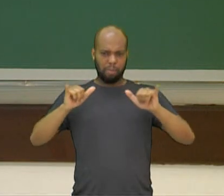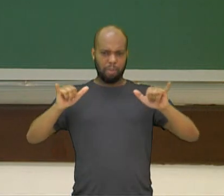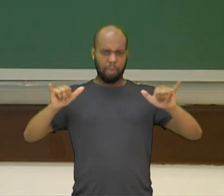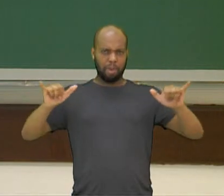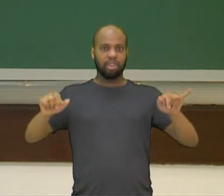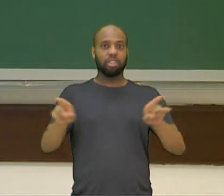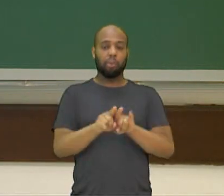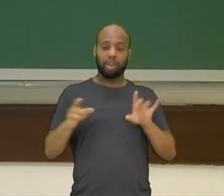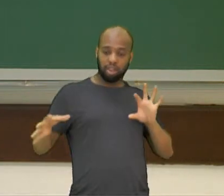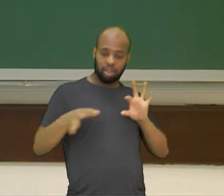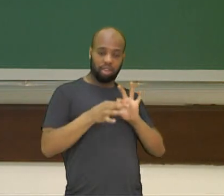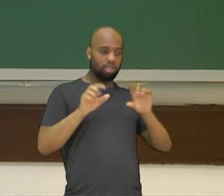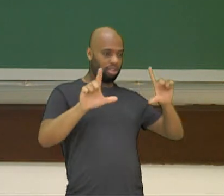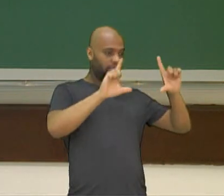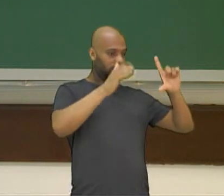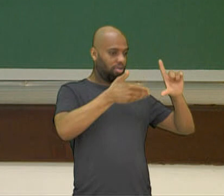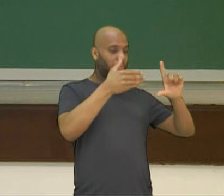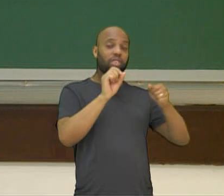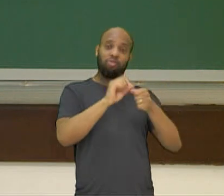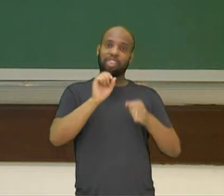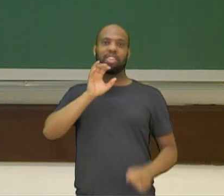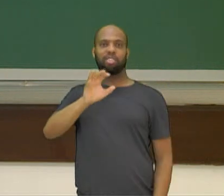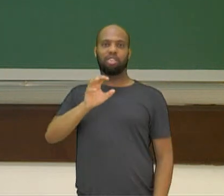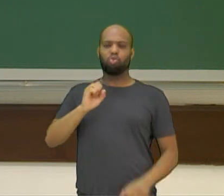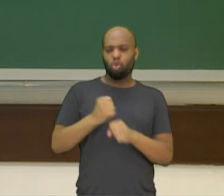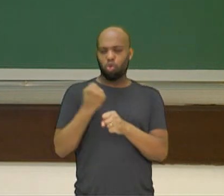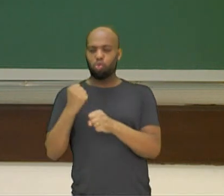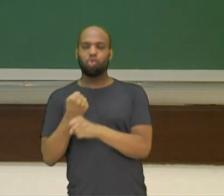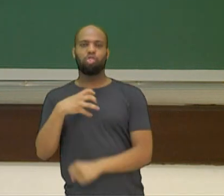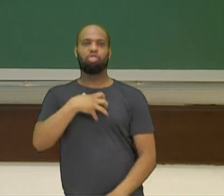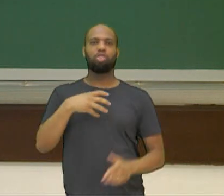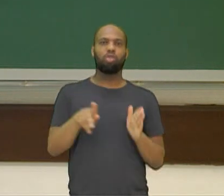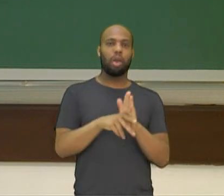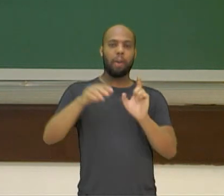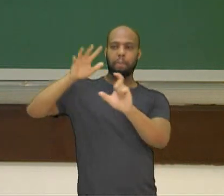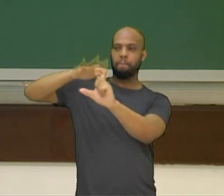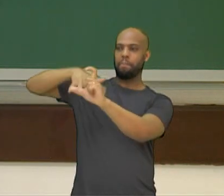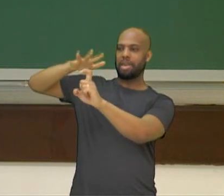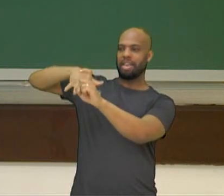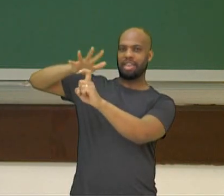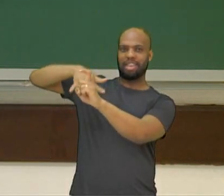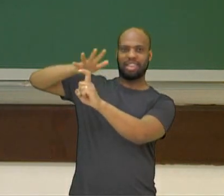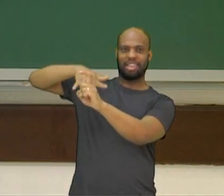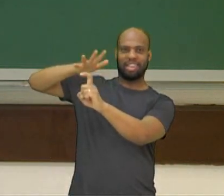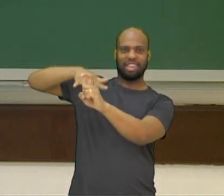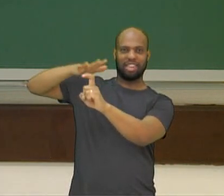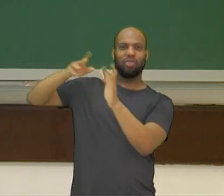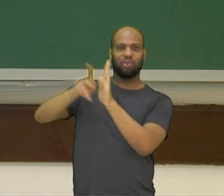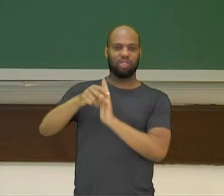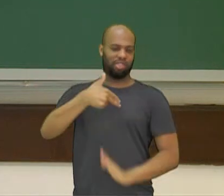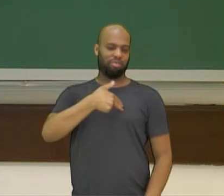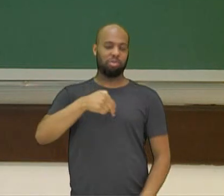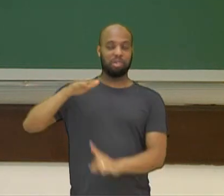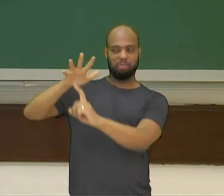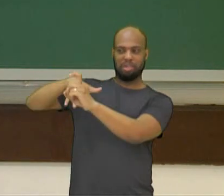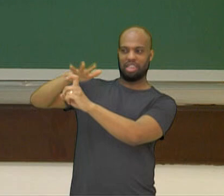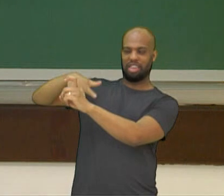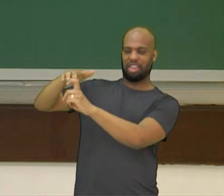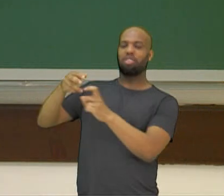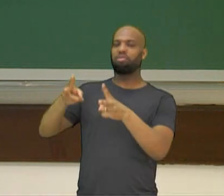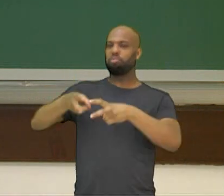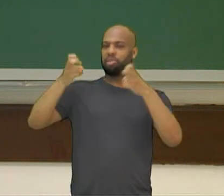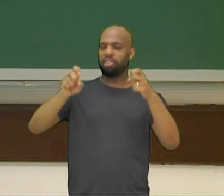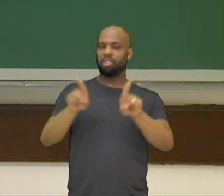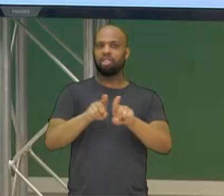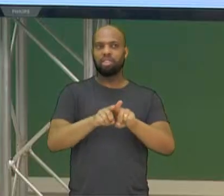vinculação da propaganda criou, né, a construção do mito Getúlio Vargas, né? Então a gente percebe isso claramente.